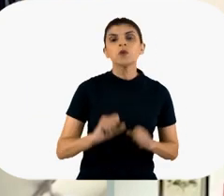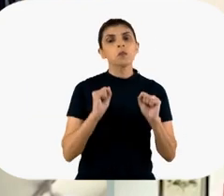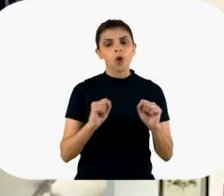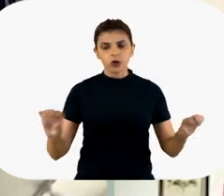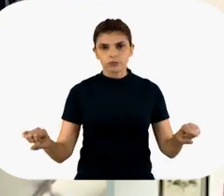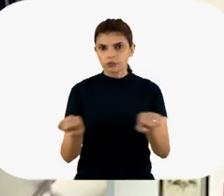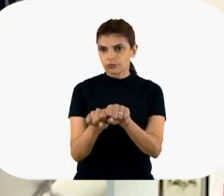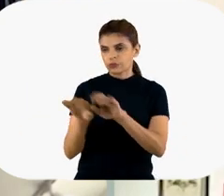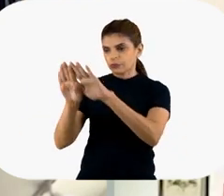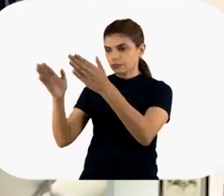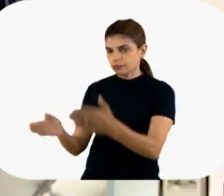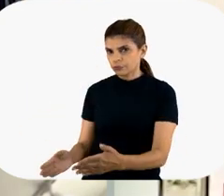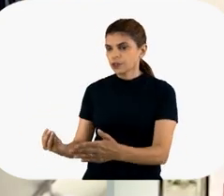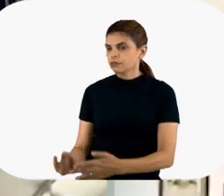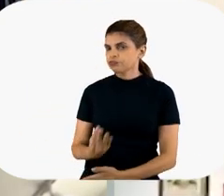num ventilador não invasivo.